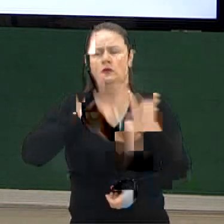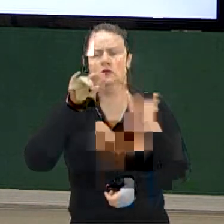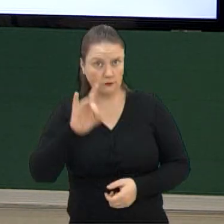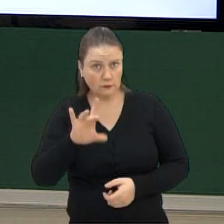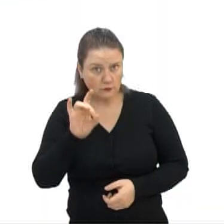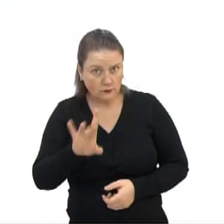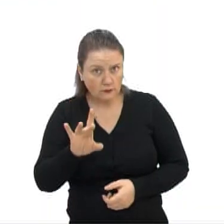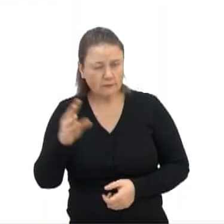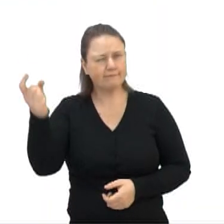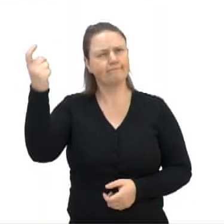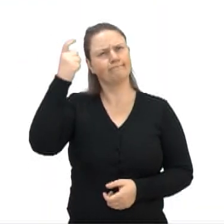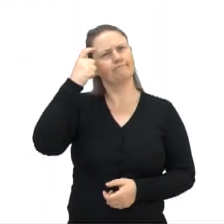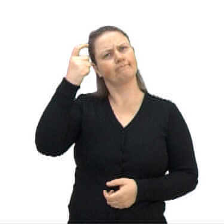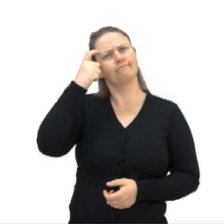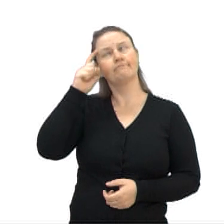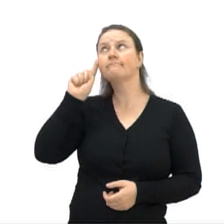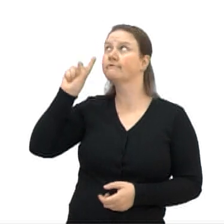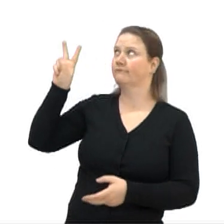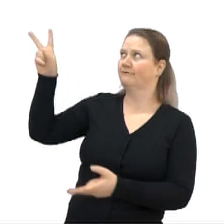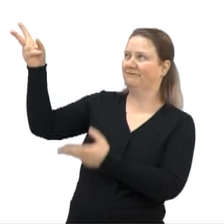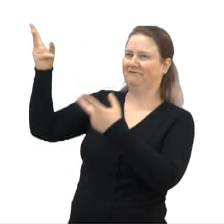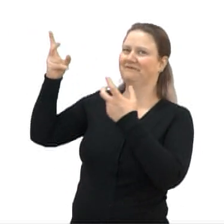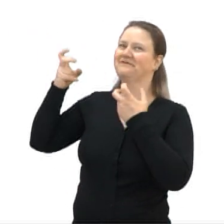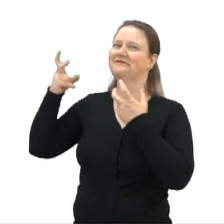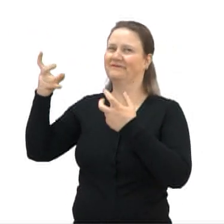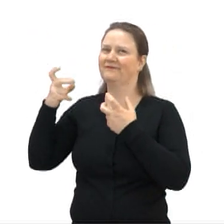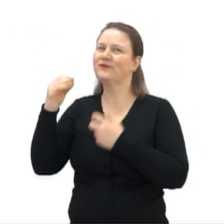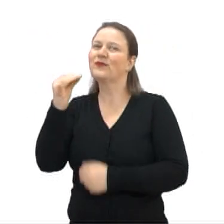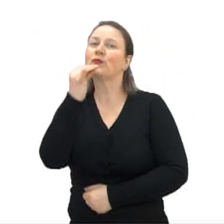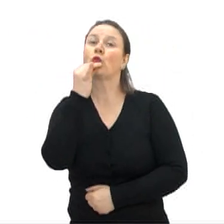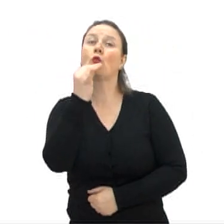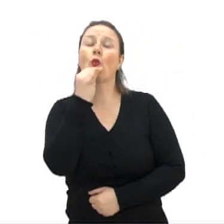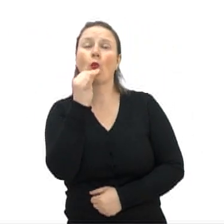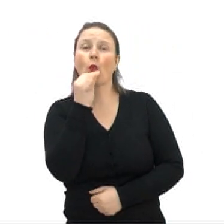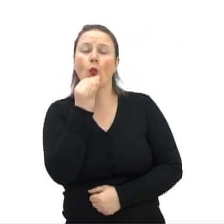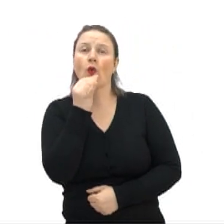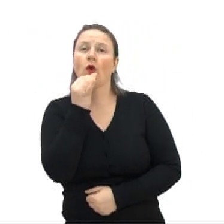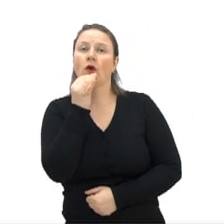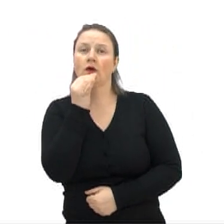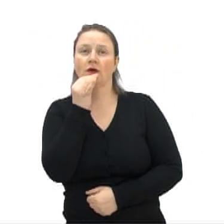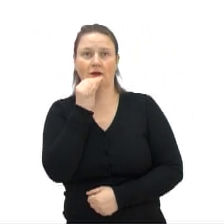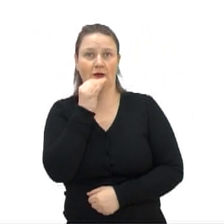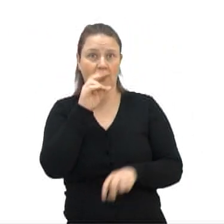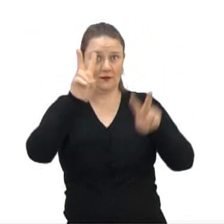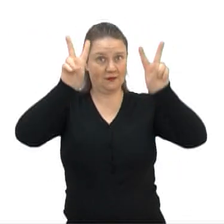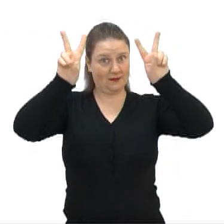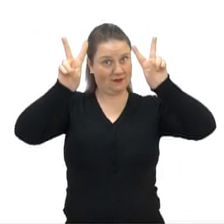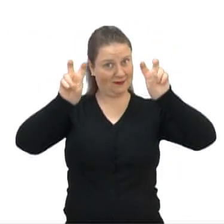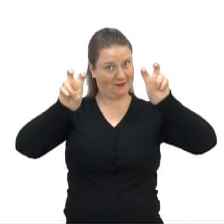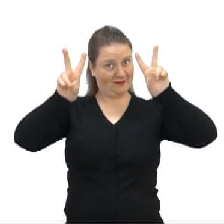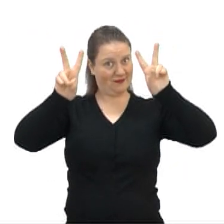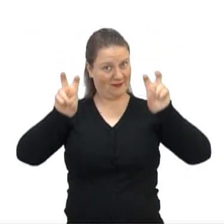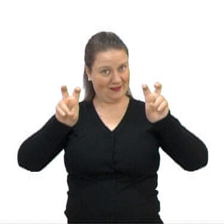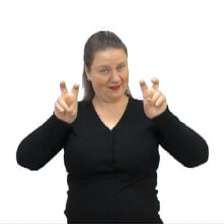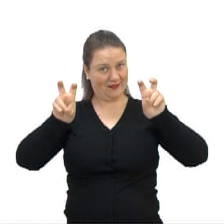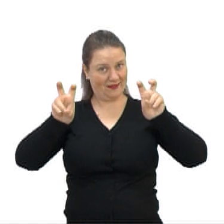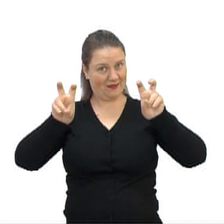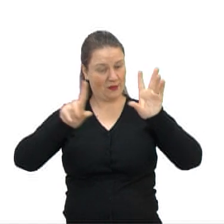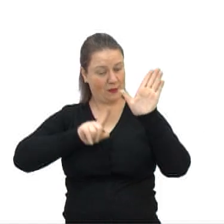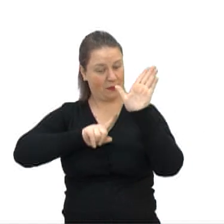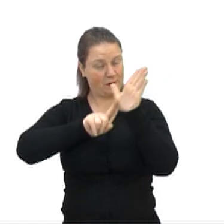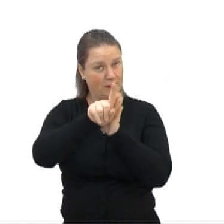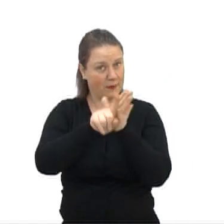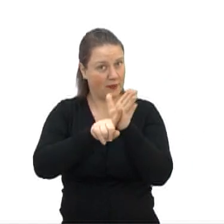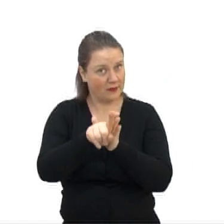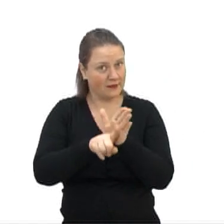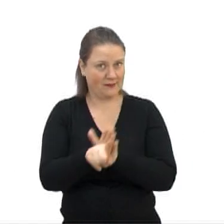Pensar a respeito. Trouxe para vocês um exemplo de, vou colocar entre aspas aqui, de